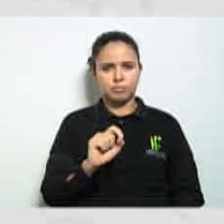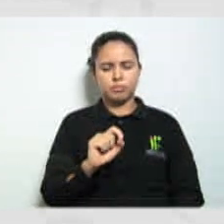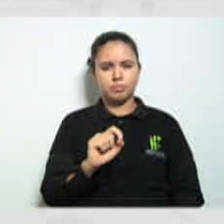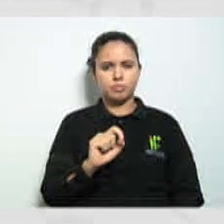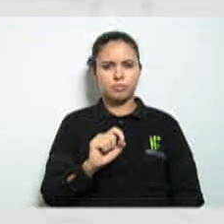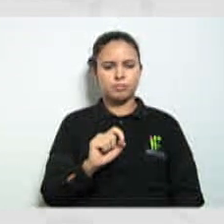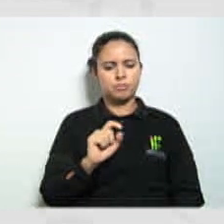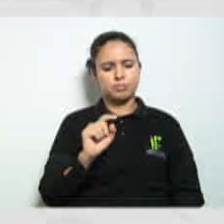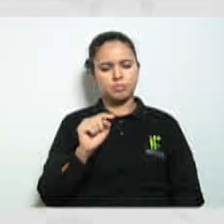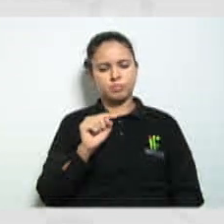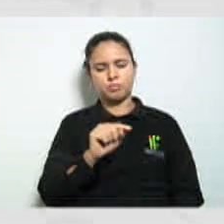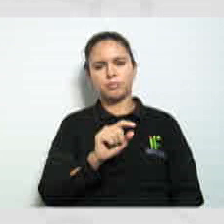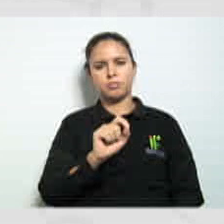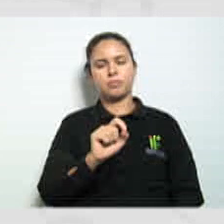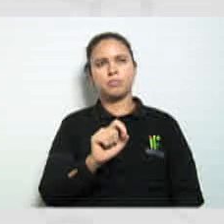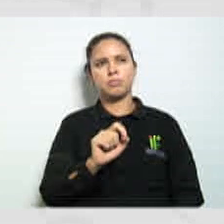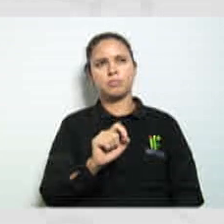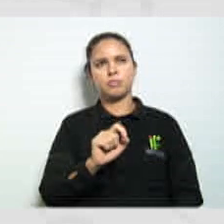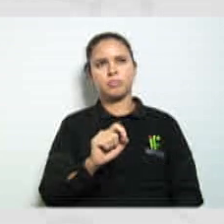para as